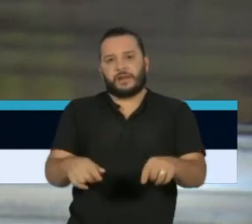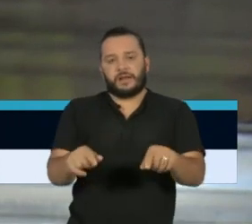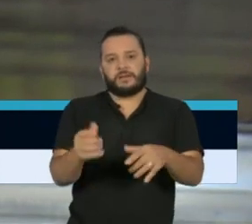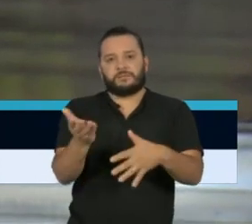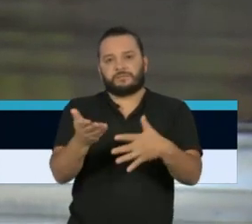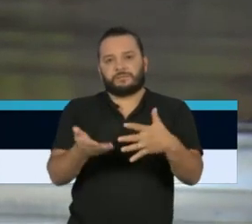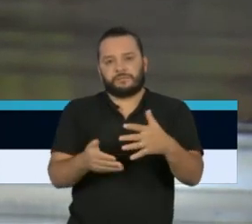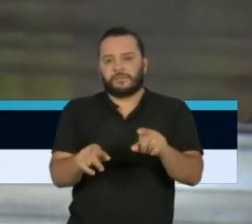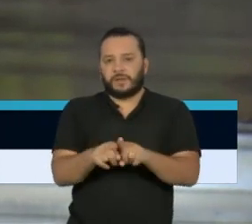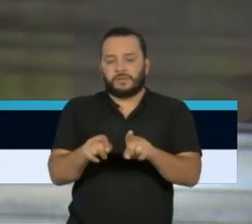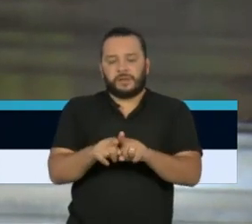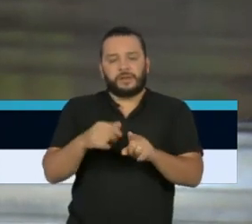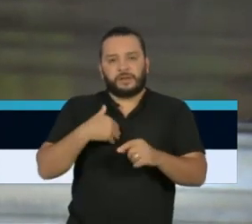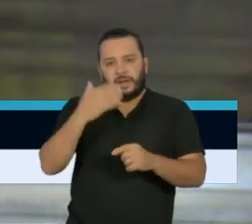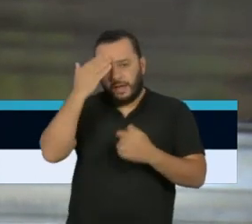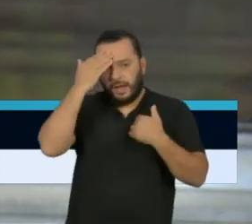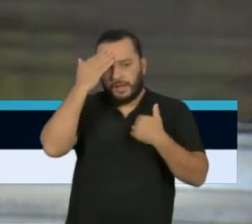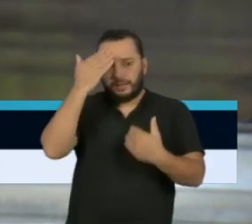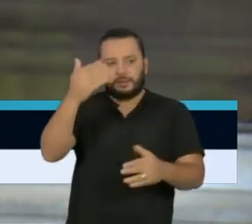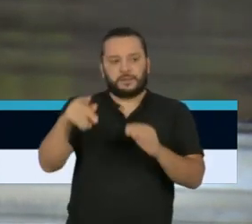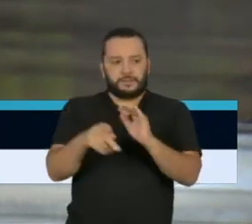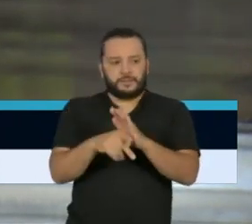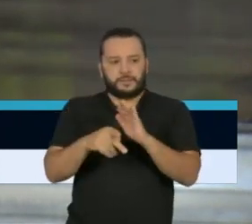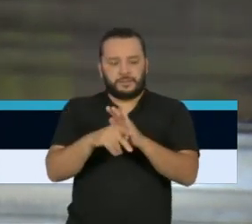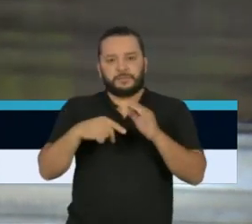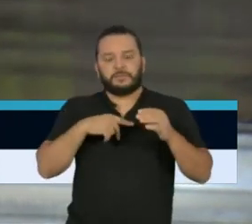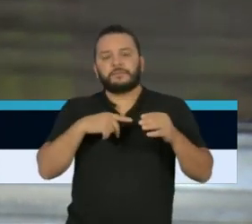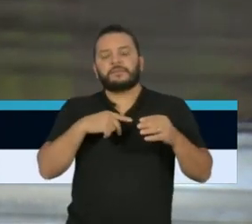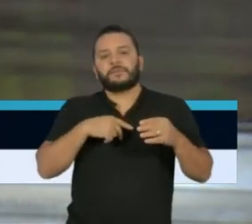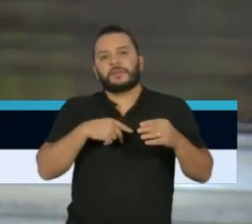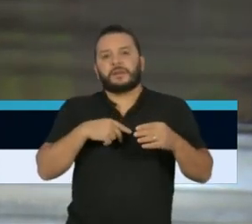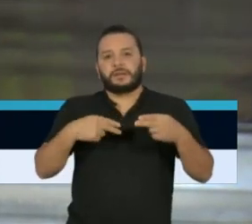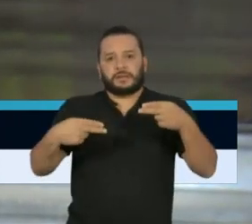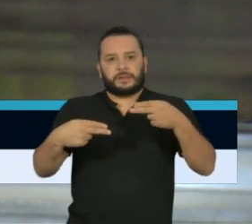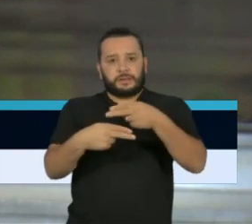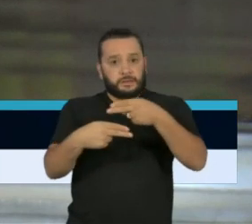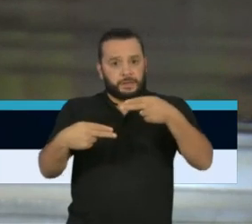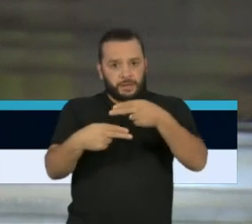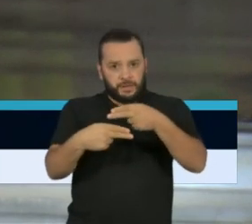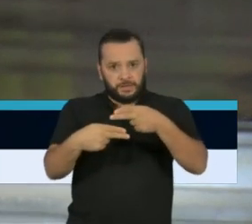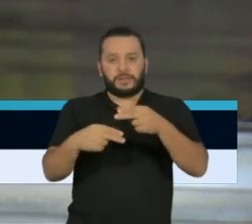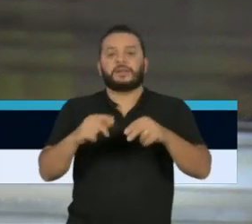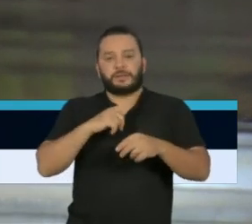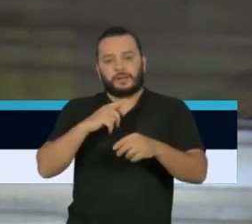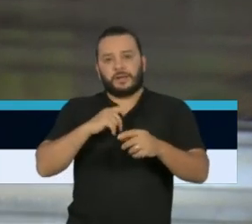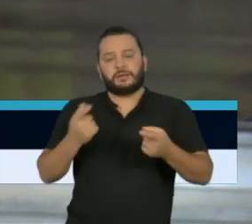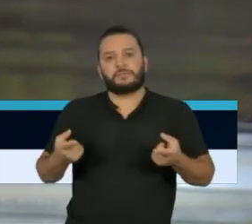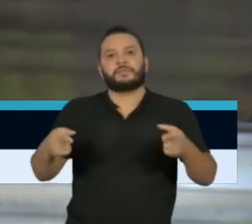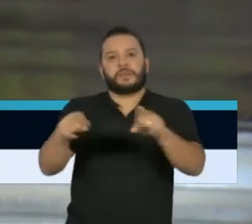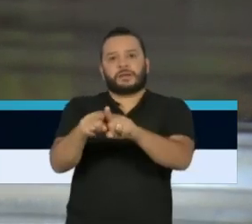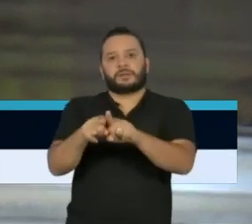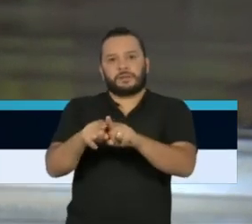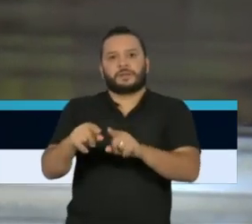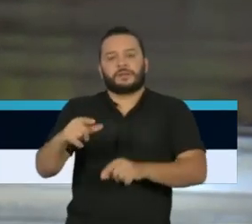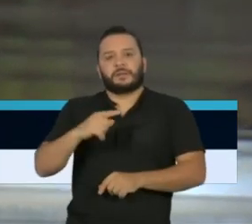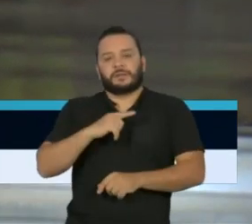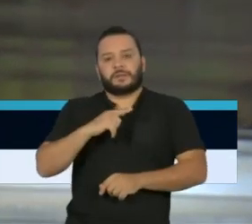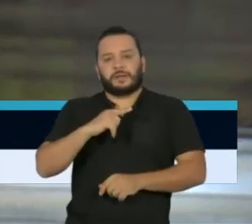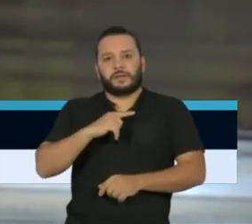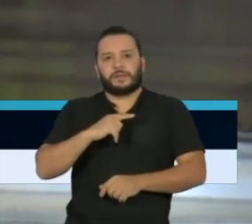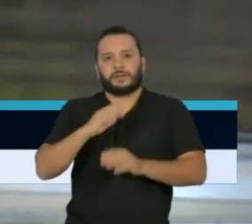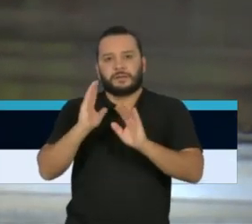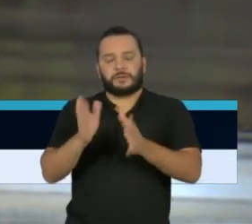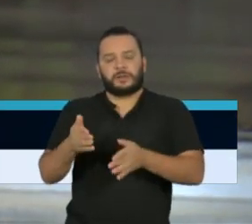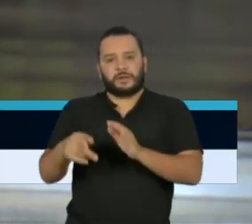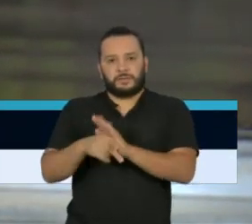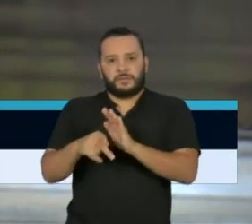o Sebrae São Paulo, com o apoio do Sebrae Nacional, também tem ajudado a construir boas parcerias e também criado